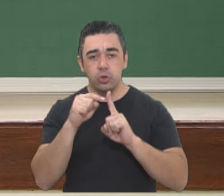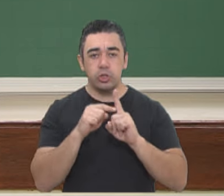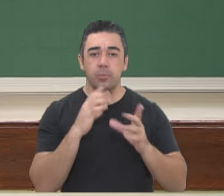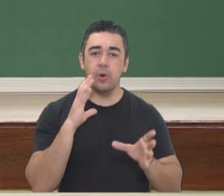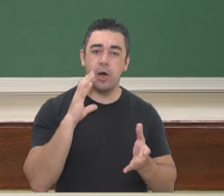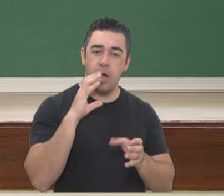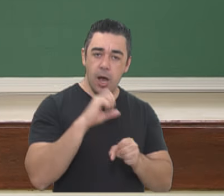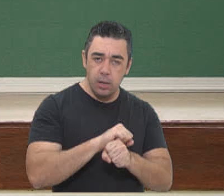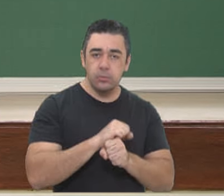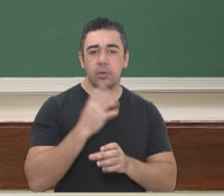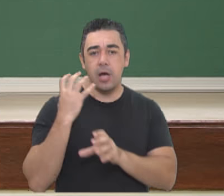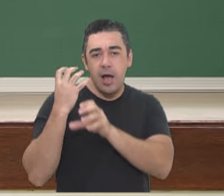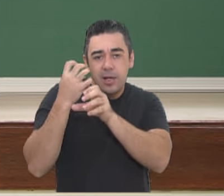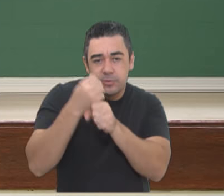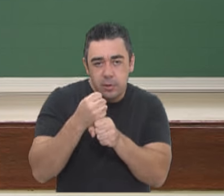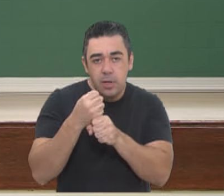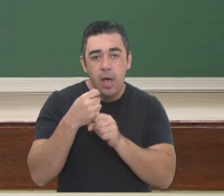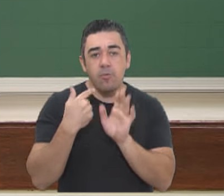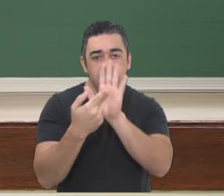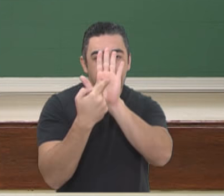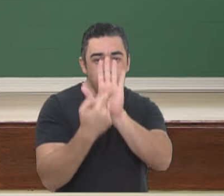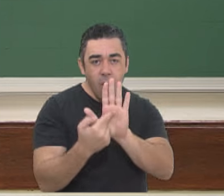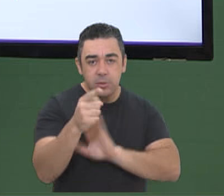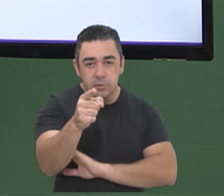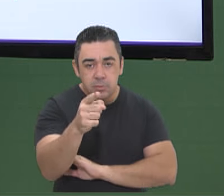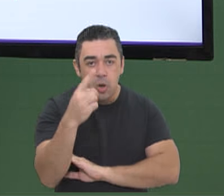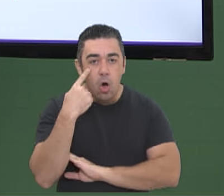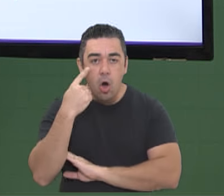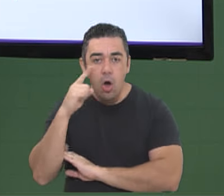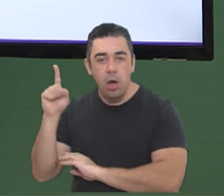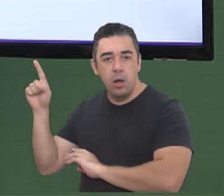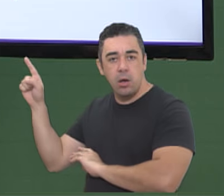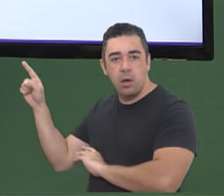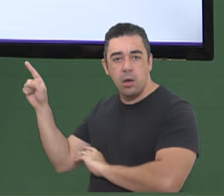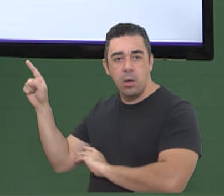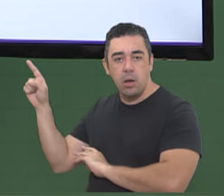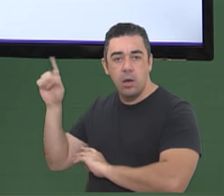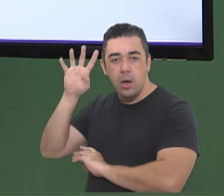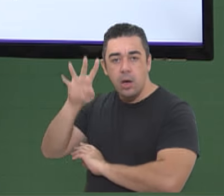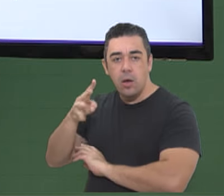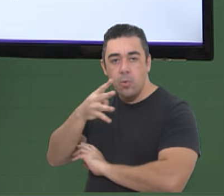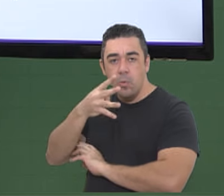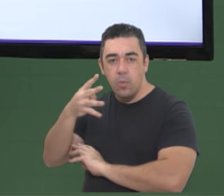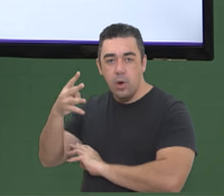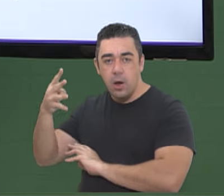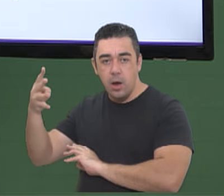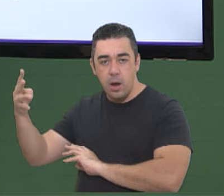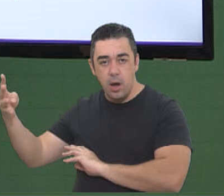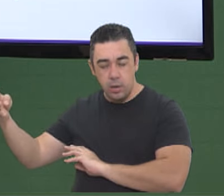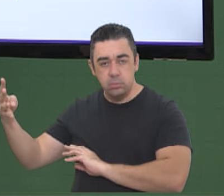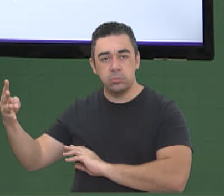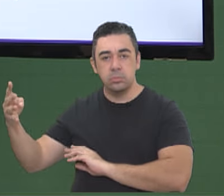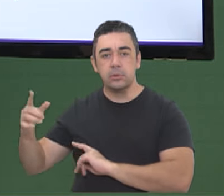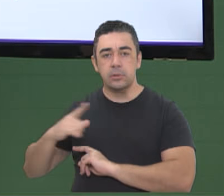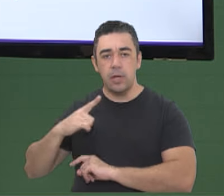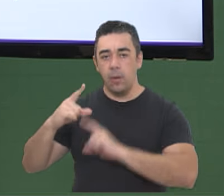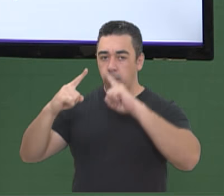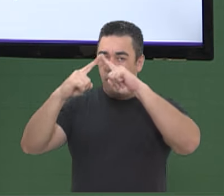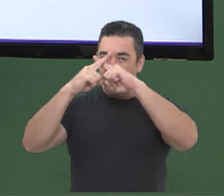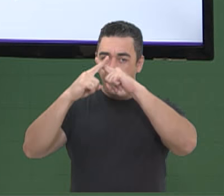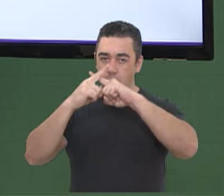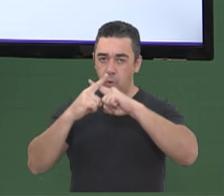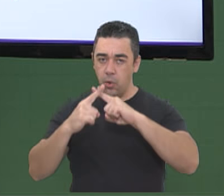gols. Então é essa situação que a prof traz aqui, ó, acompanha com ela aqui. Tem um campeonato de futebol,